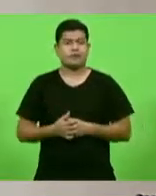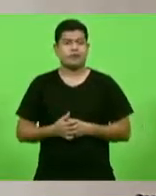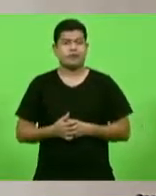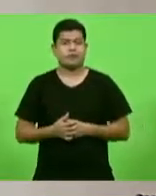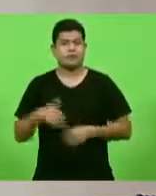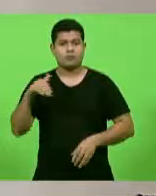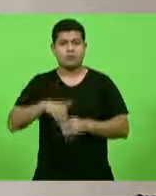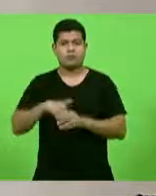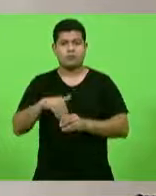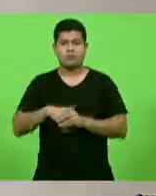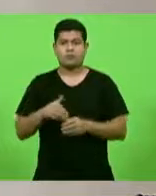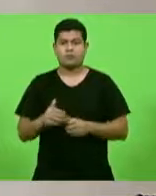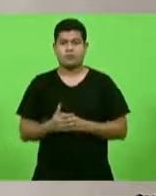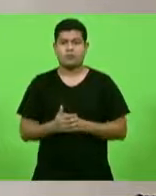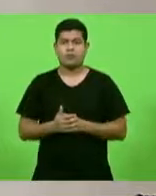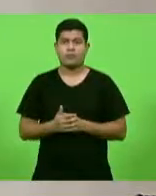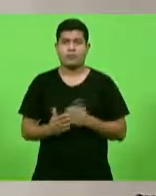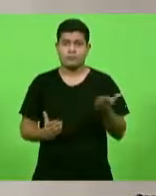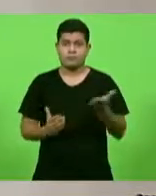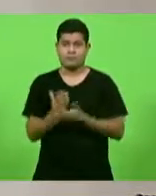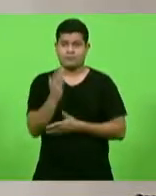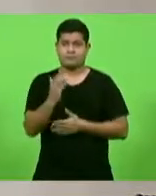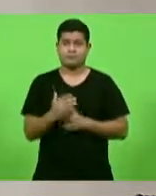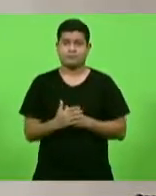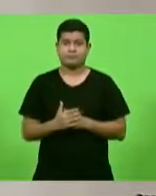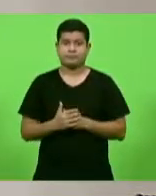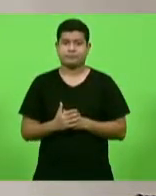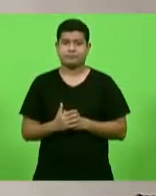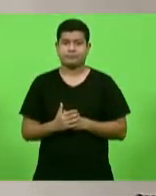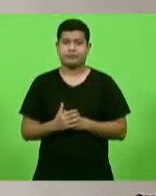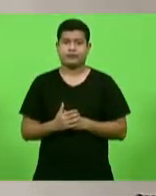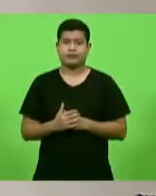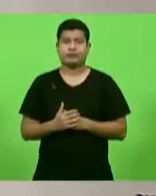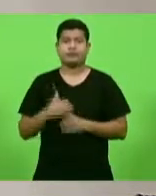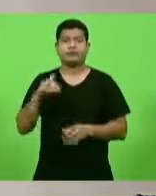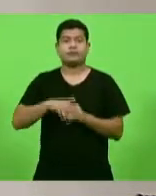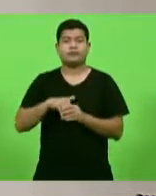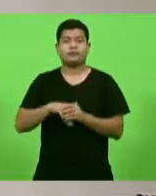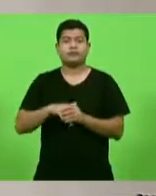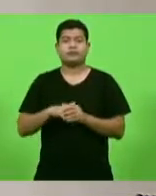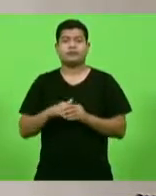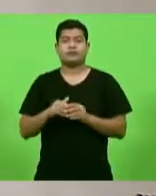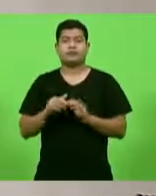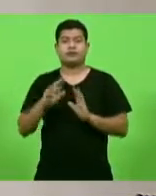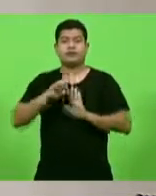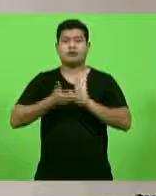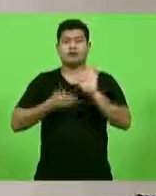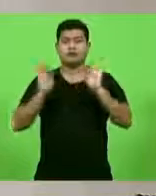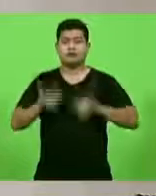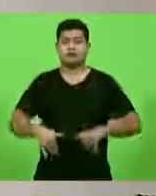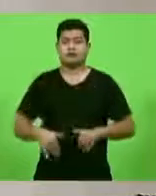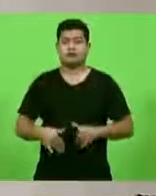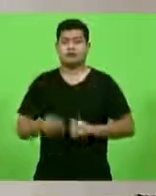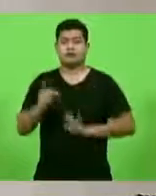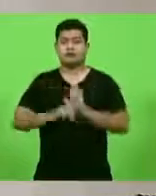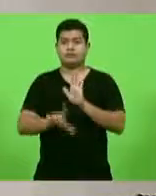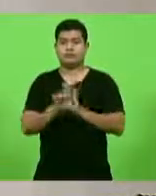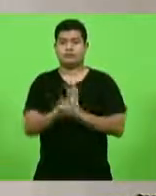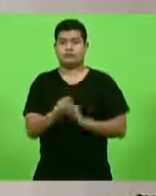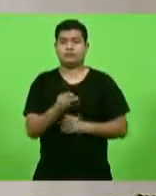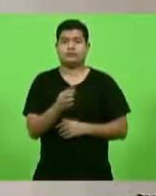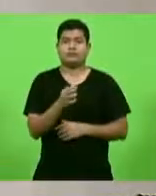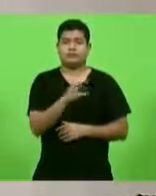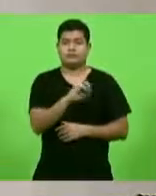em votação, aprovado. Votação da redação final do projeto de lei PL número